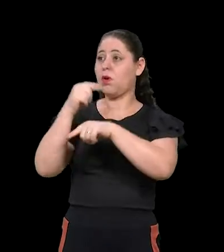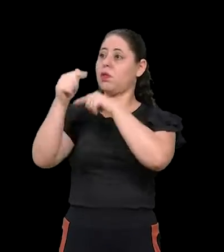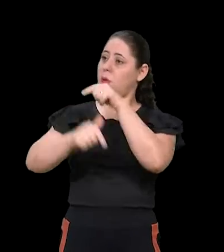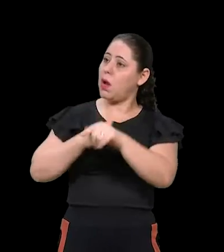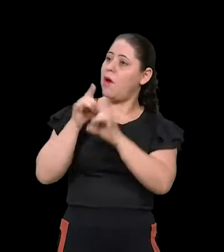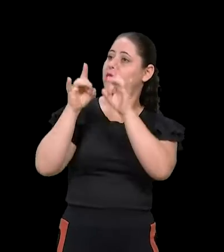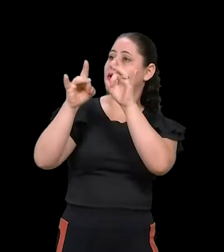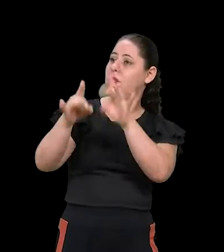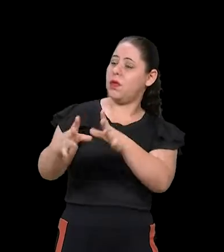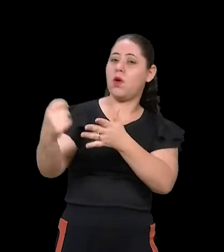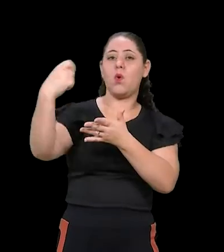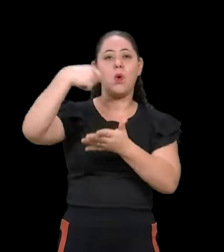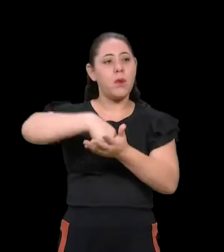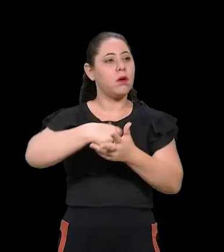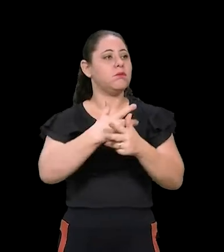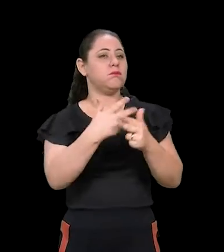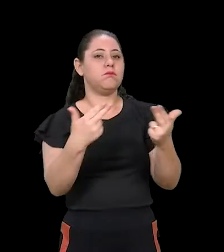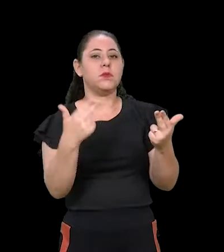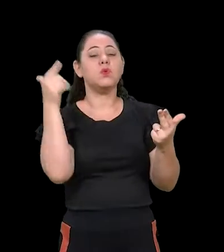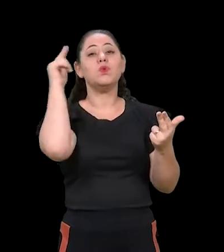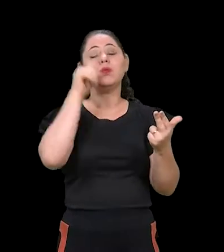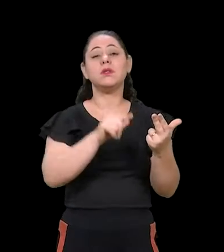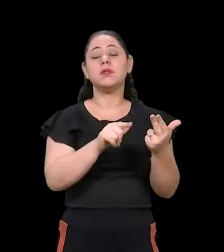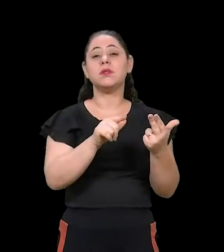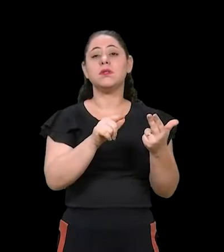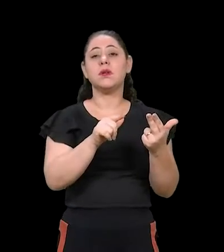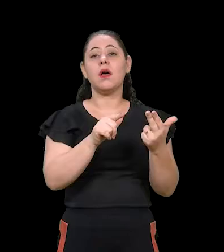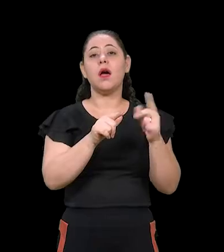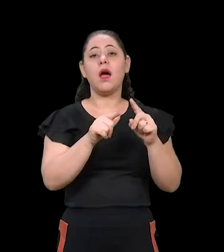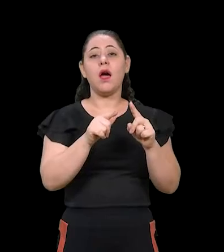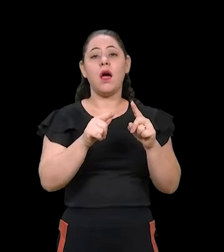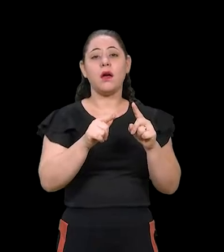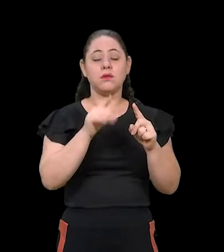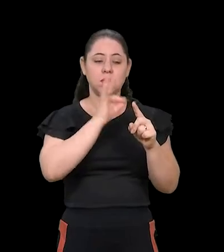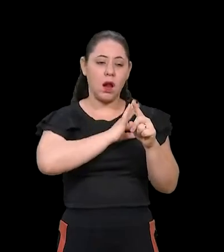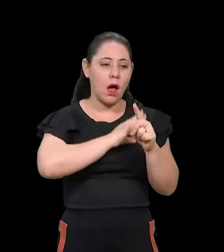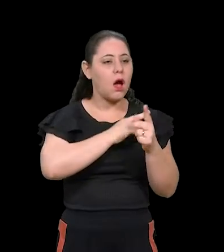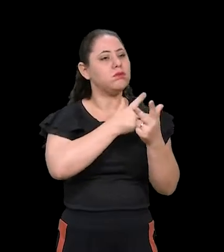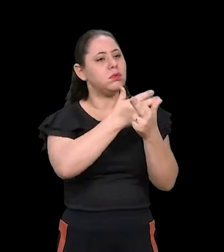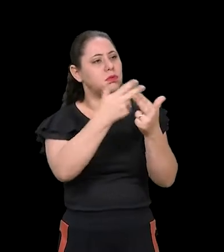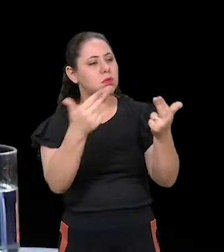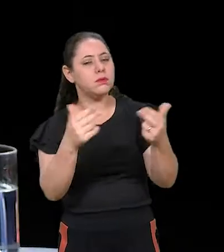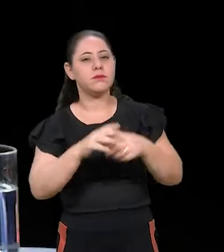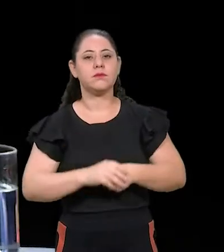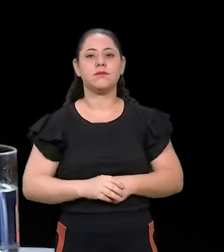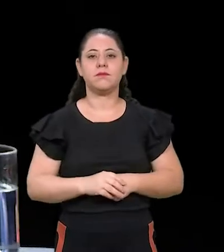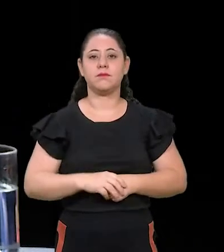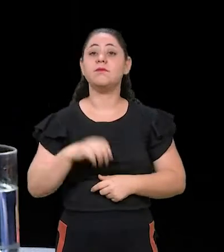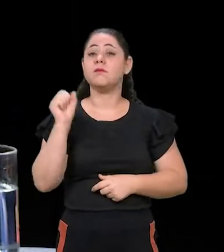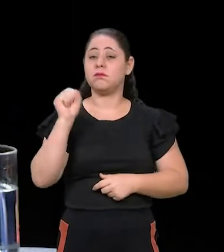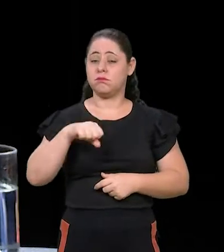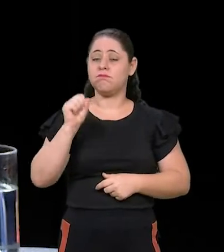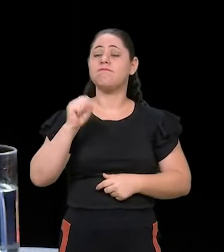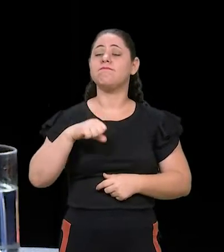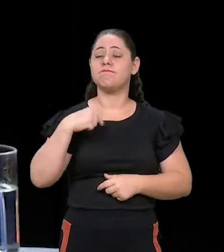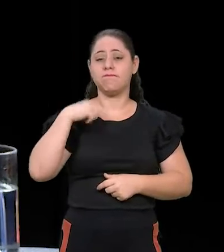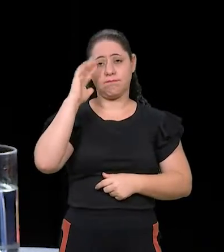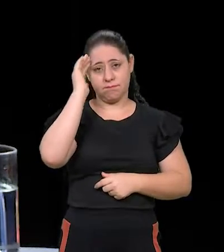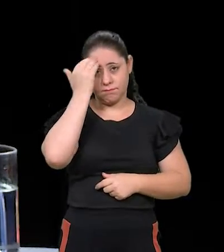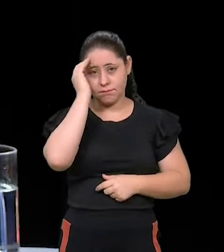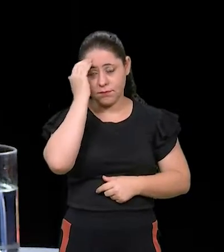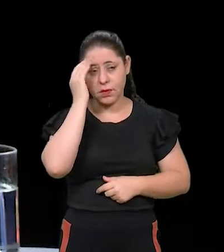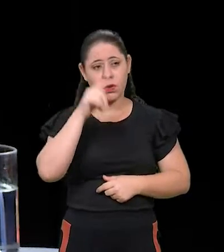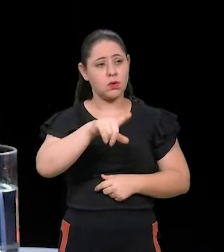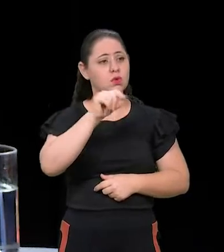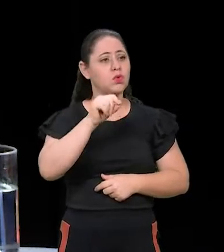para trabalhar, né, e conseguir sobreviver nesse mercado todo. Sim, e eu entendo essa questão